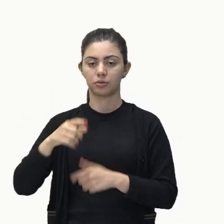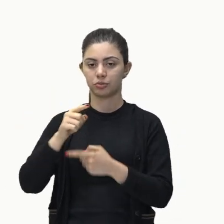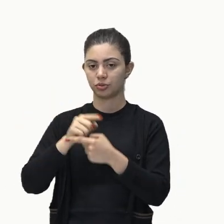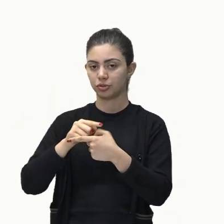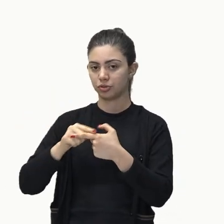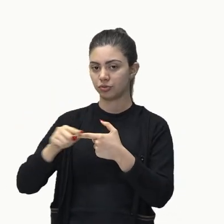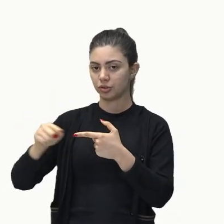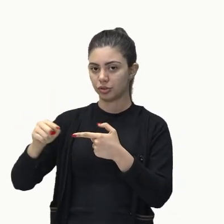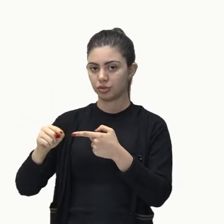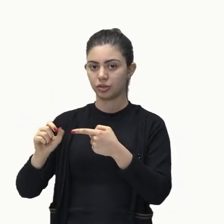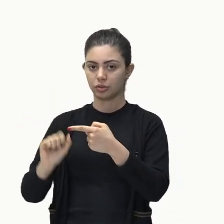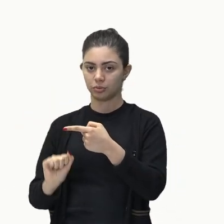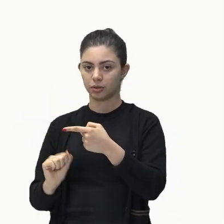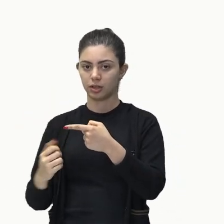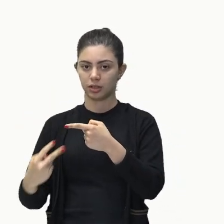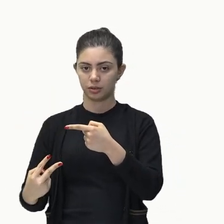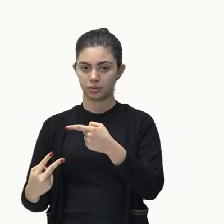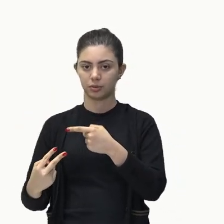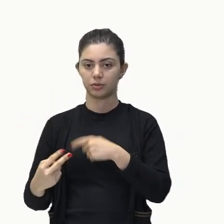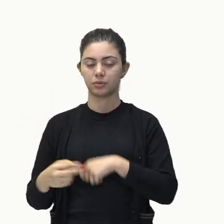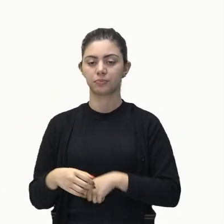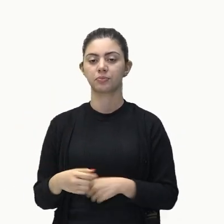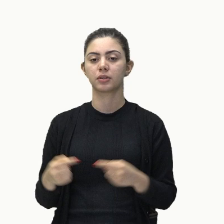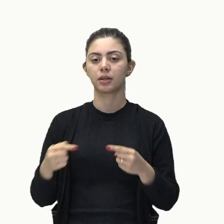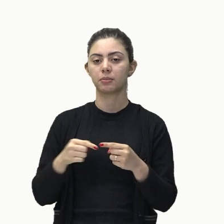pela área 2, que vale